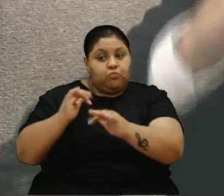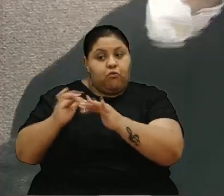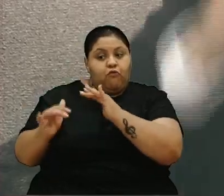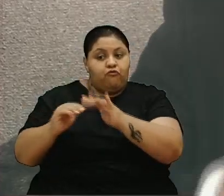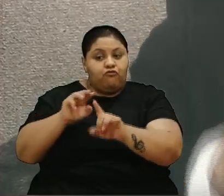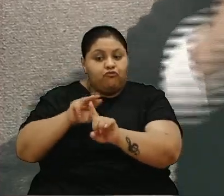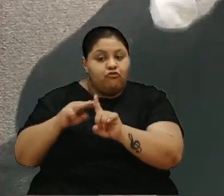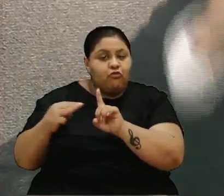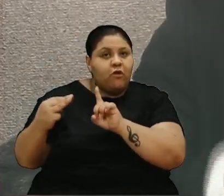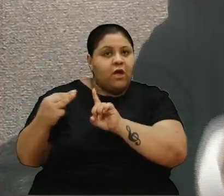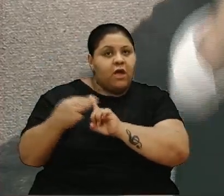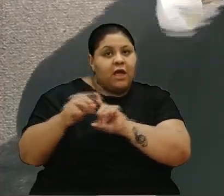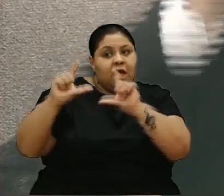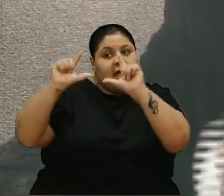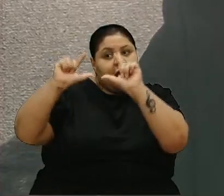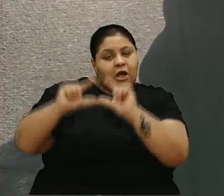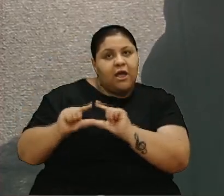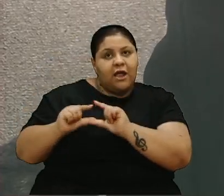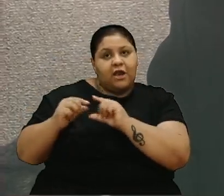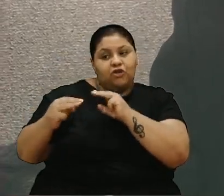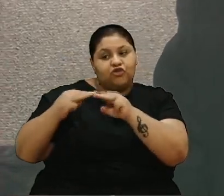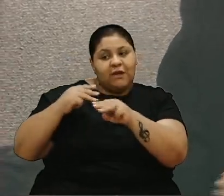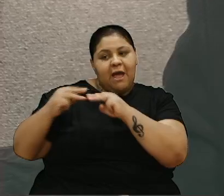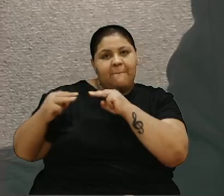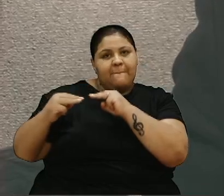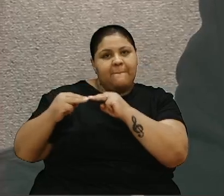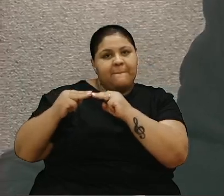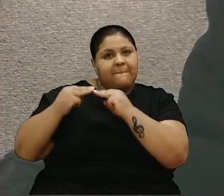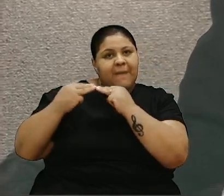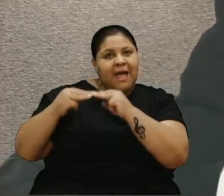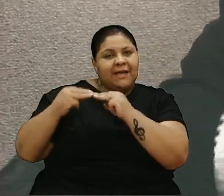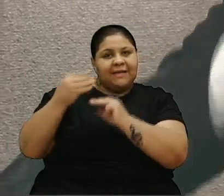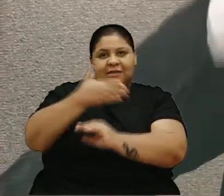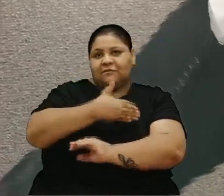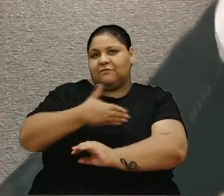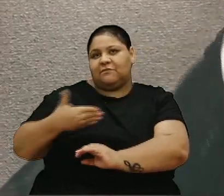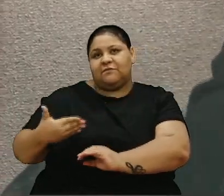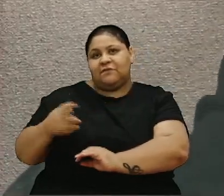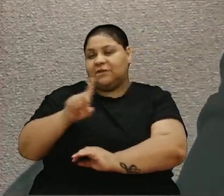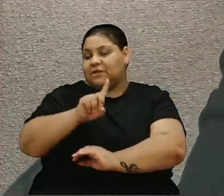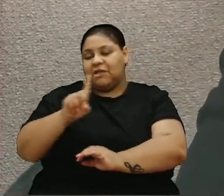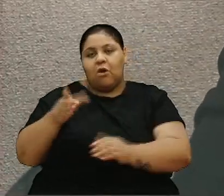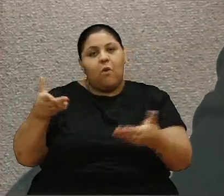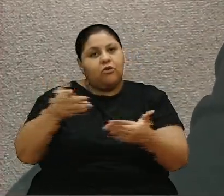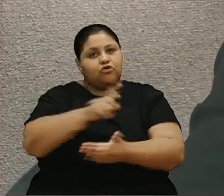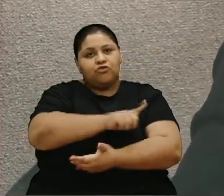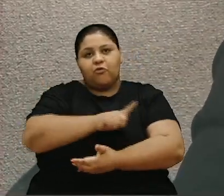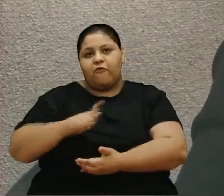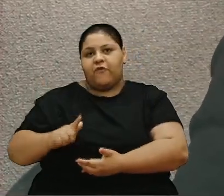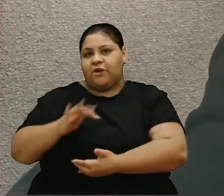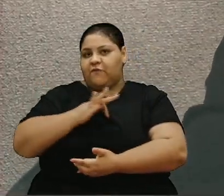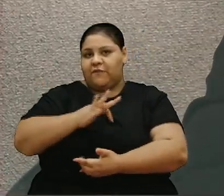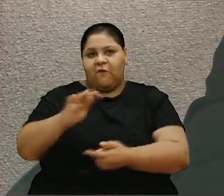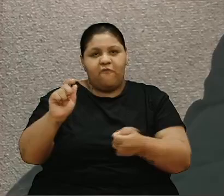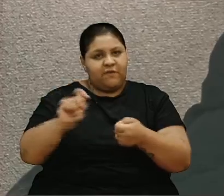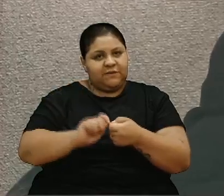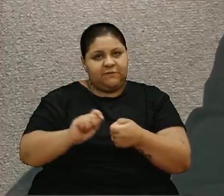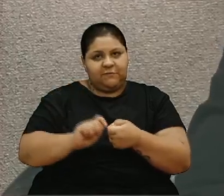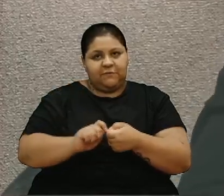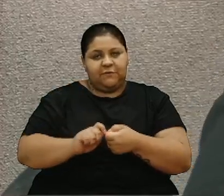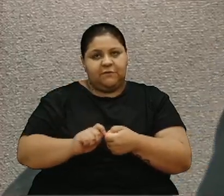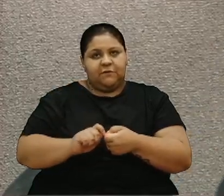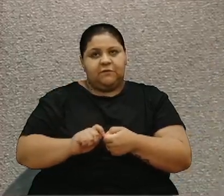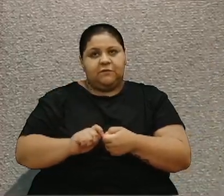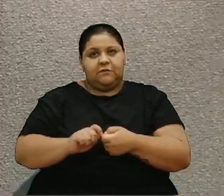é reduzir a máquina pública. E não é o que o nosso atual governo federal vem fazendo. É